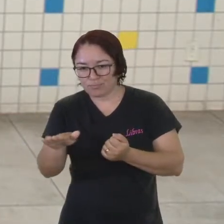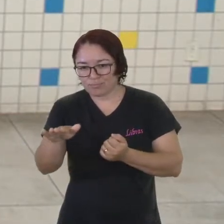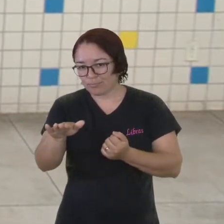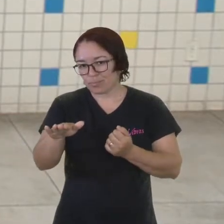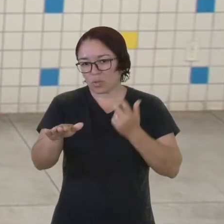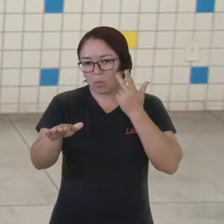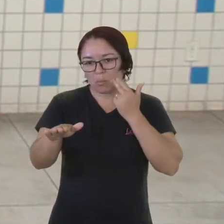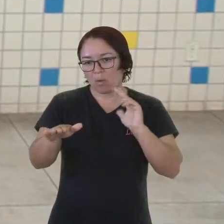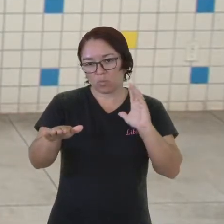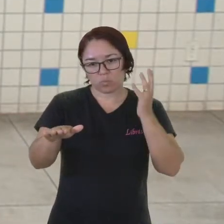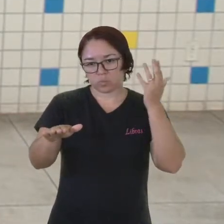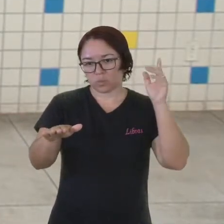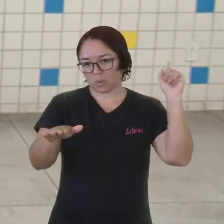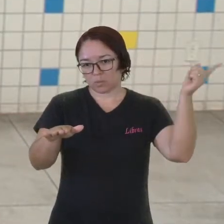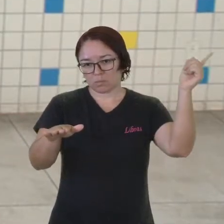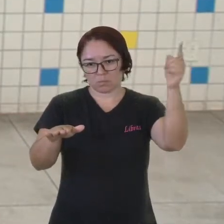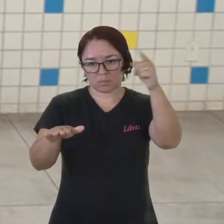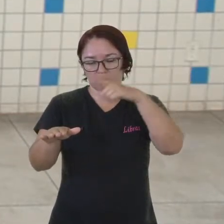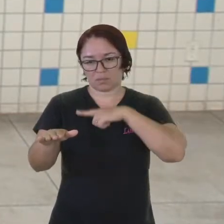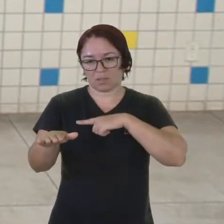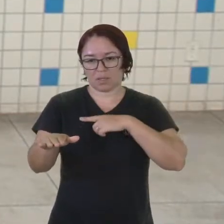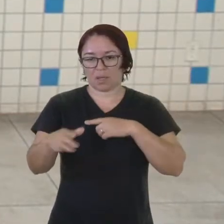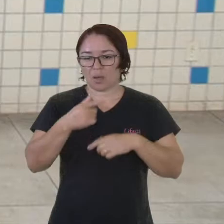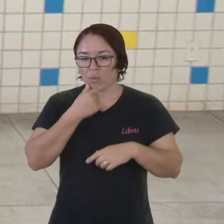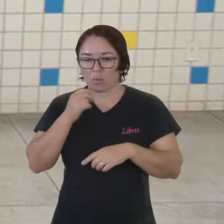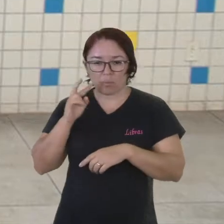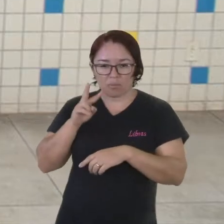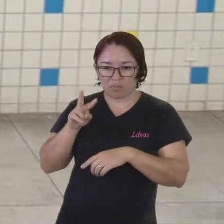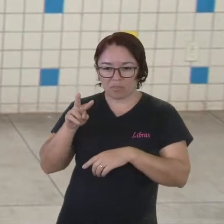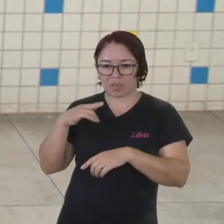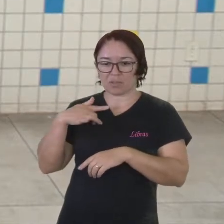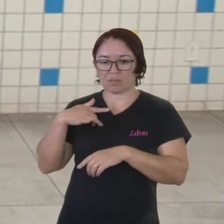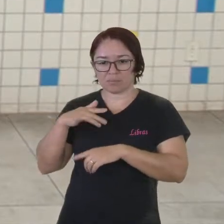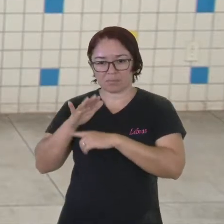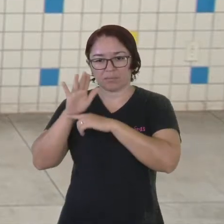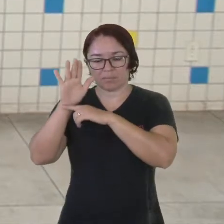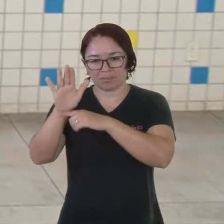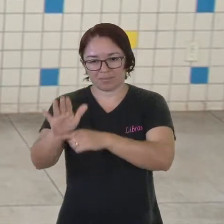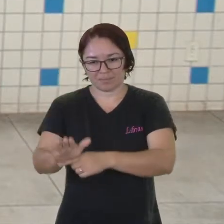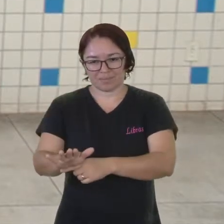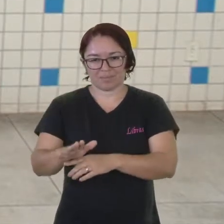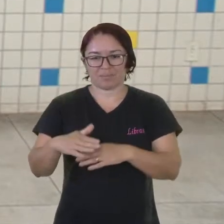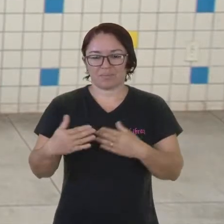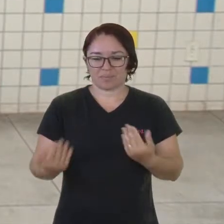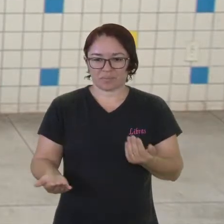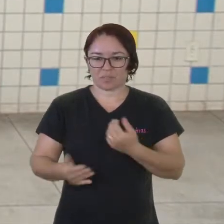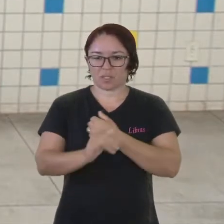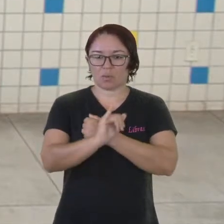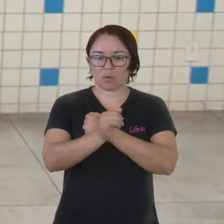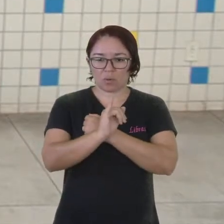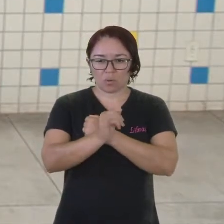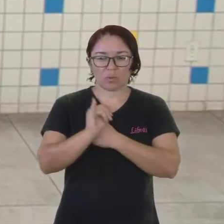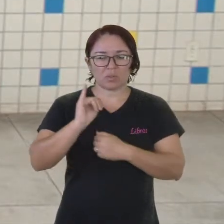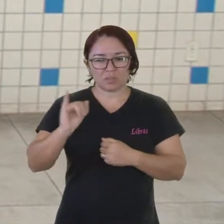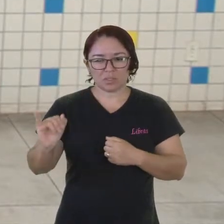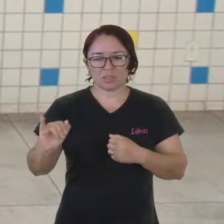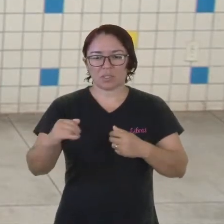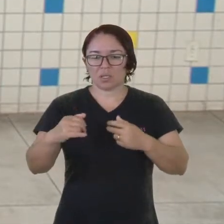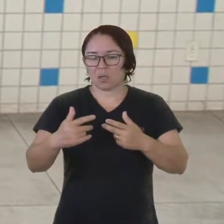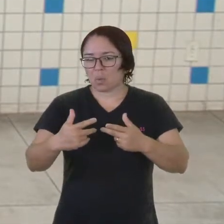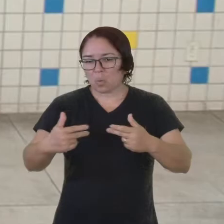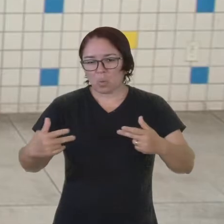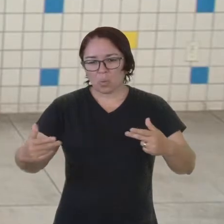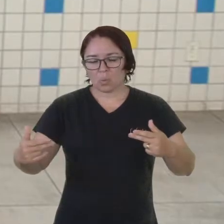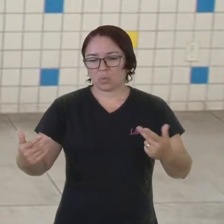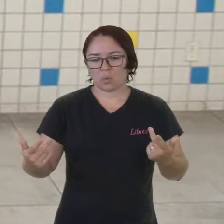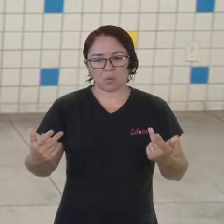E ali o homem se pôs a ajudar. Não foi isso? Então, relata algo do dia a dia, um acontecimento